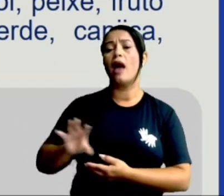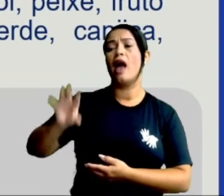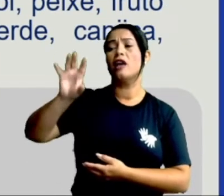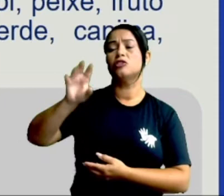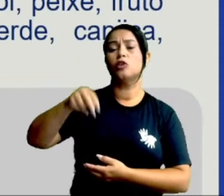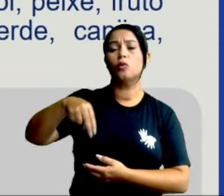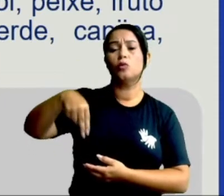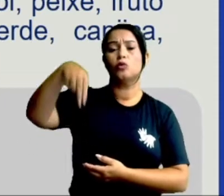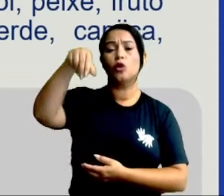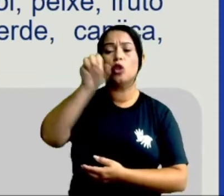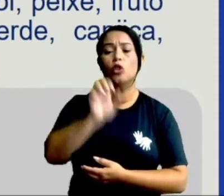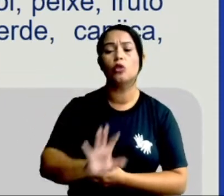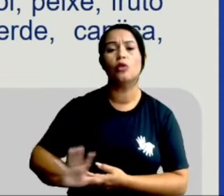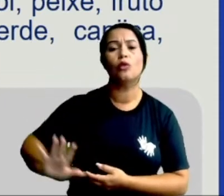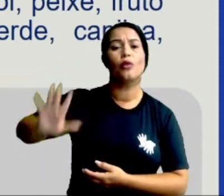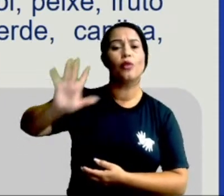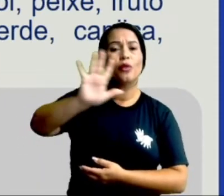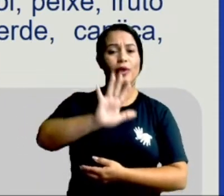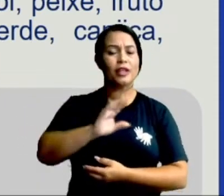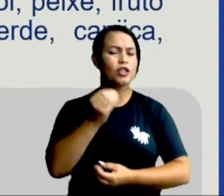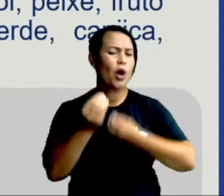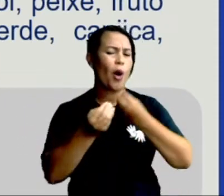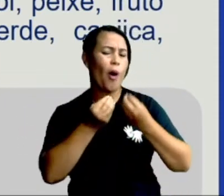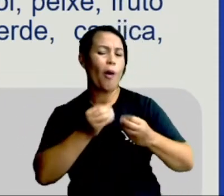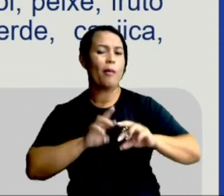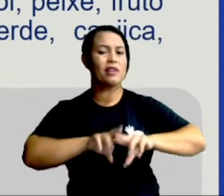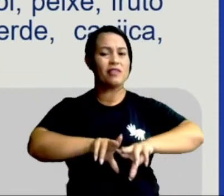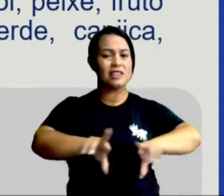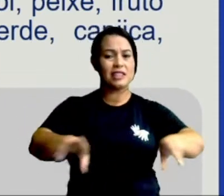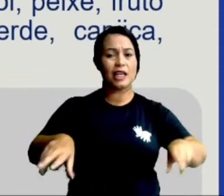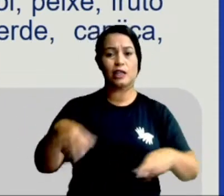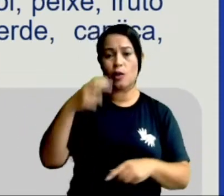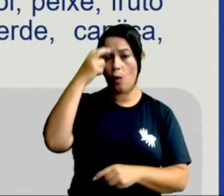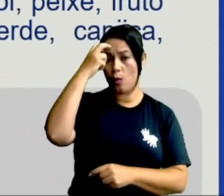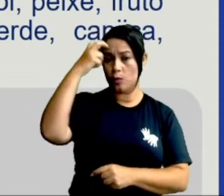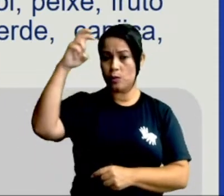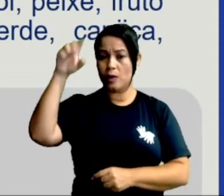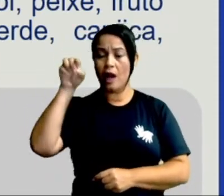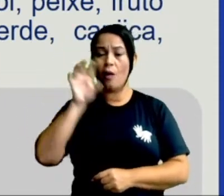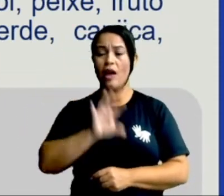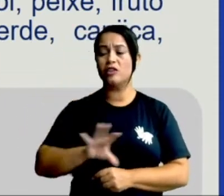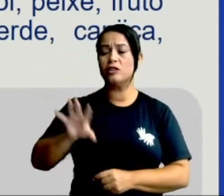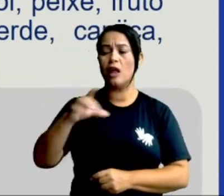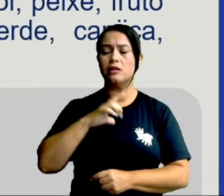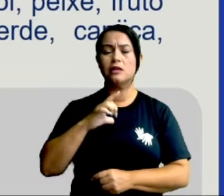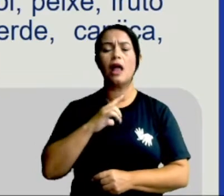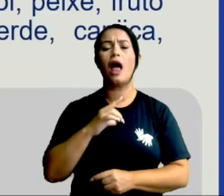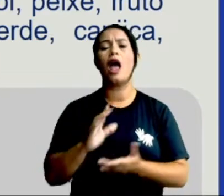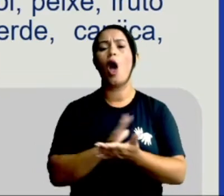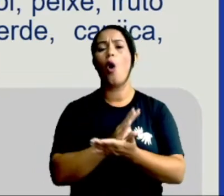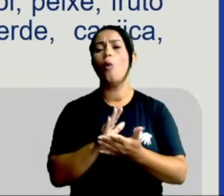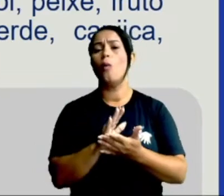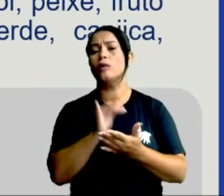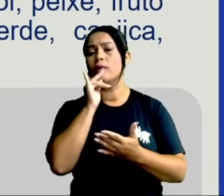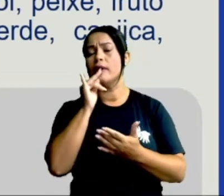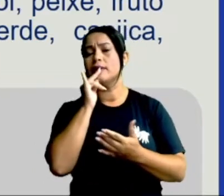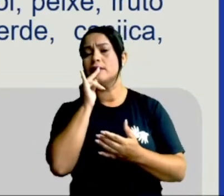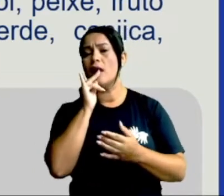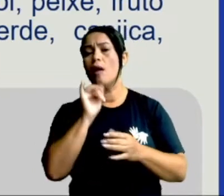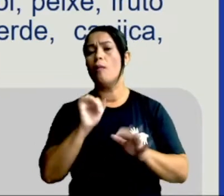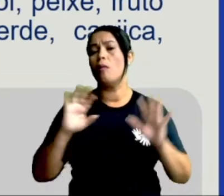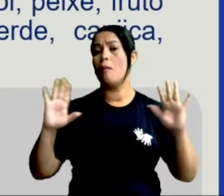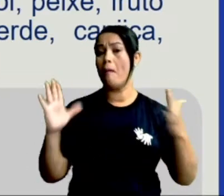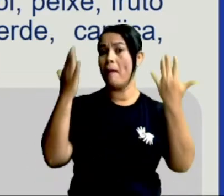Nordeste, tá? Como é essa diversidade cultural nessa região. Então temos aqui que entre as manifestações culturais da